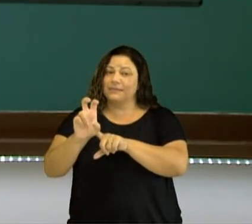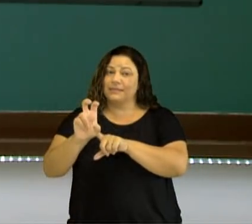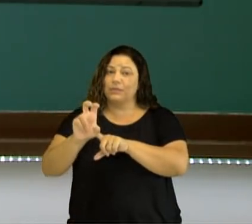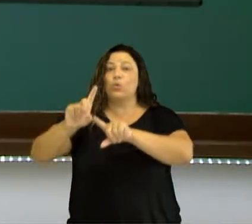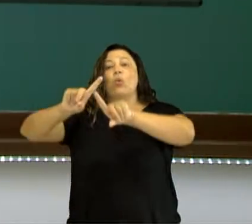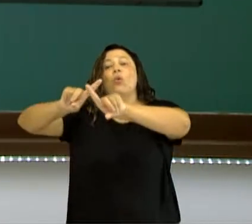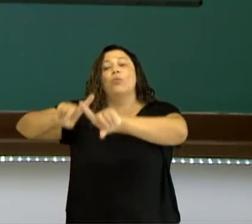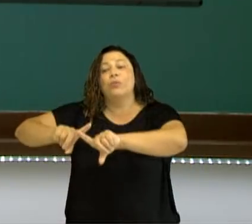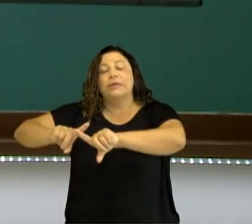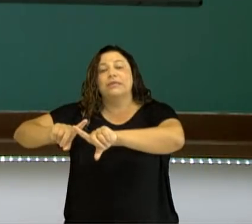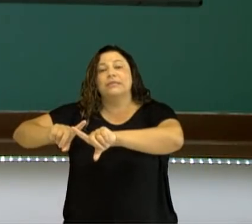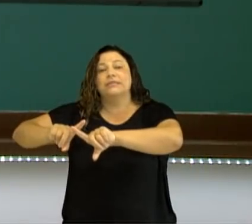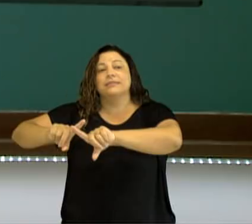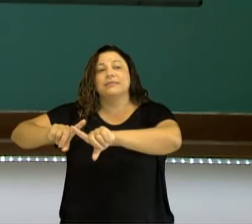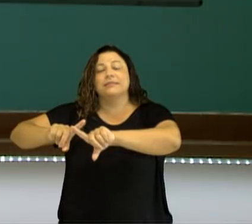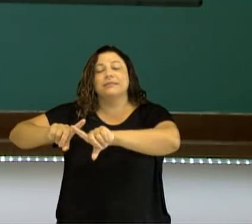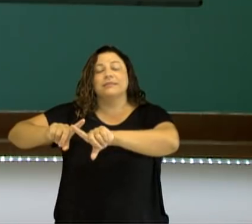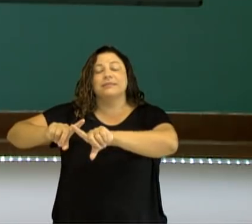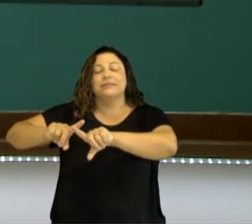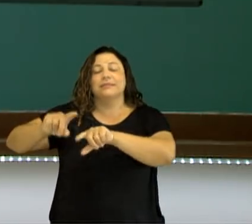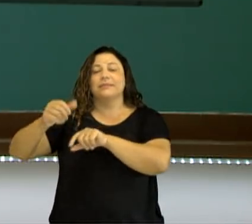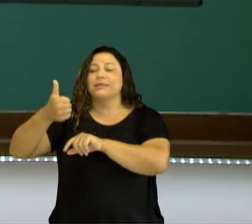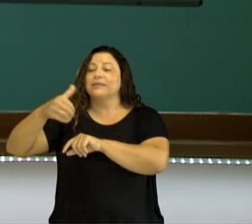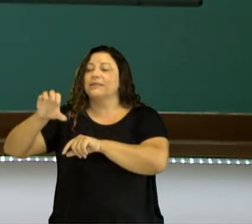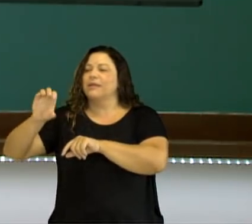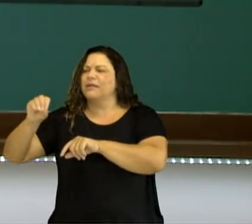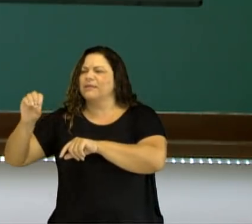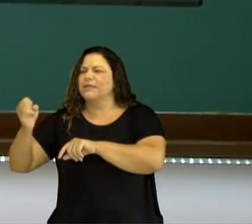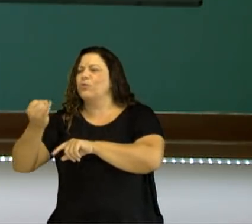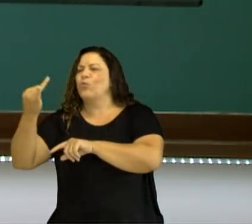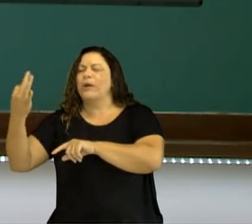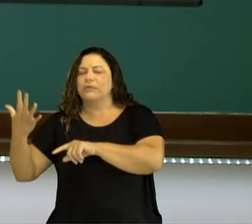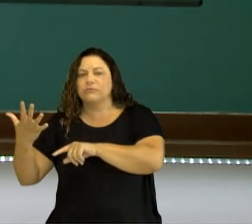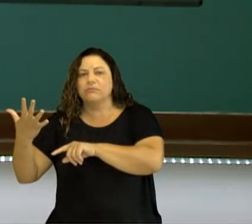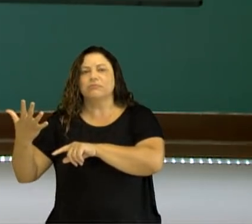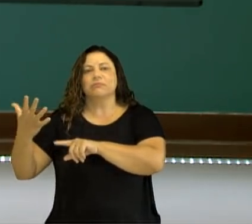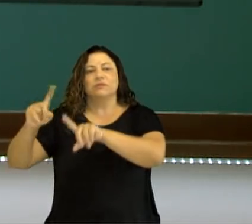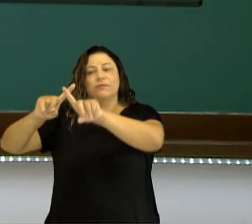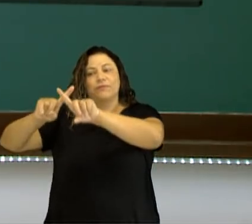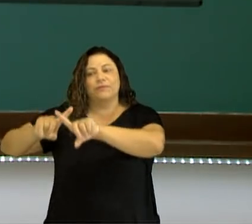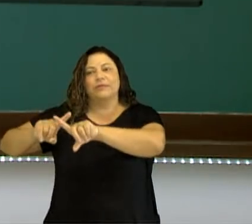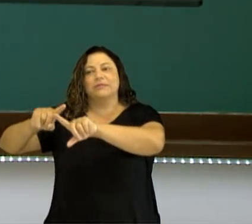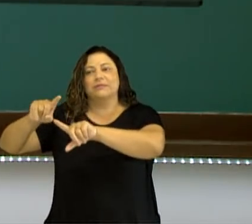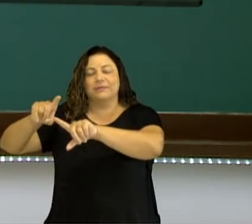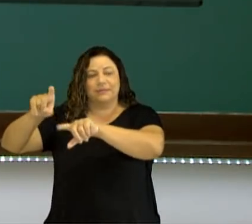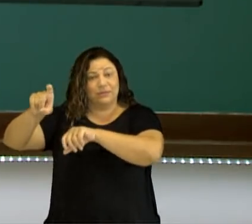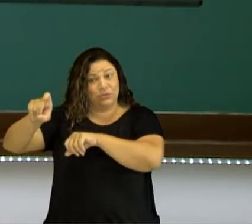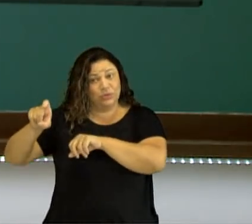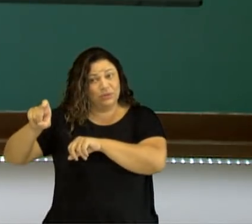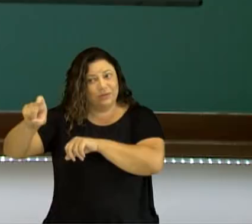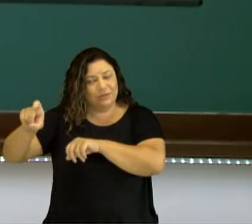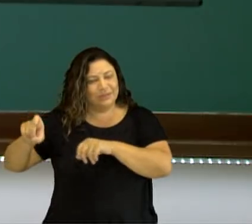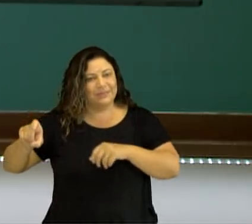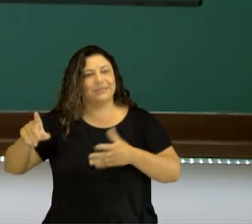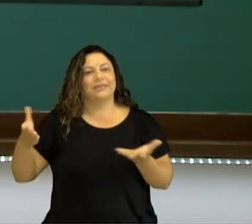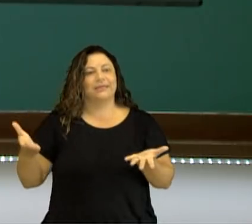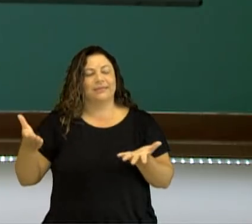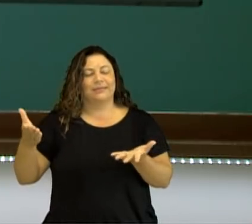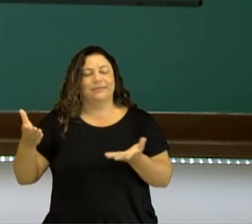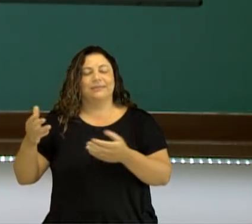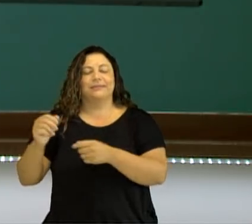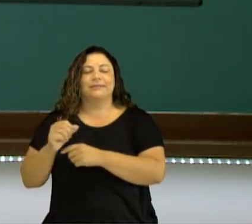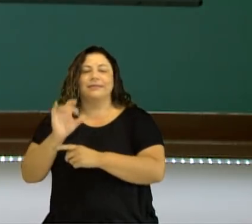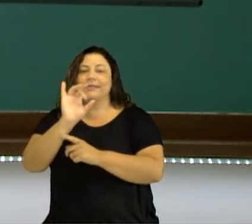35 a cada cento encomendado. Então, vezes X, que representa o cento, que